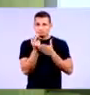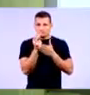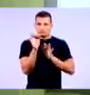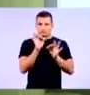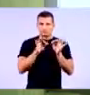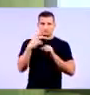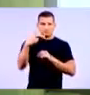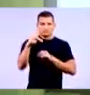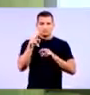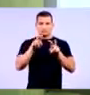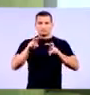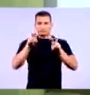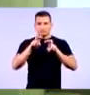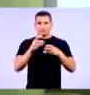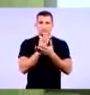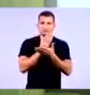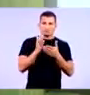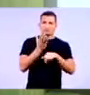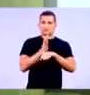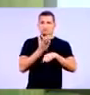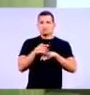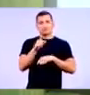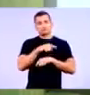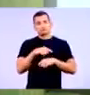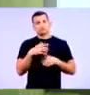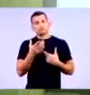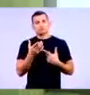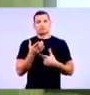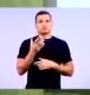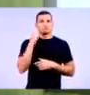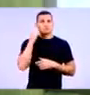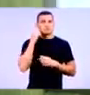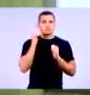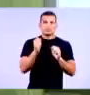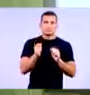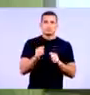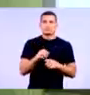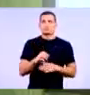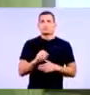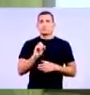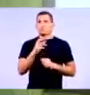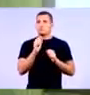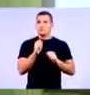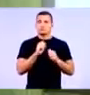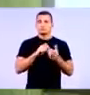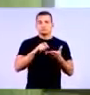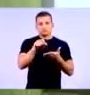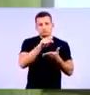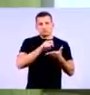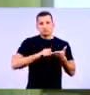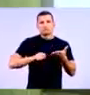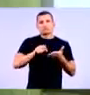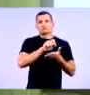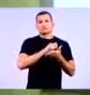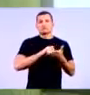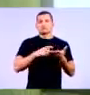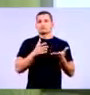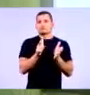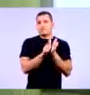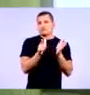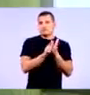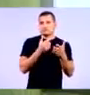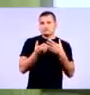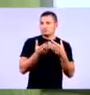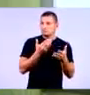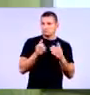seu computador em algumas atividades que você achar pertinente. Ou pode simplesmente construir ele à mão livre no seu, numa folha